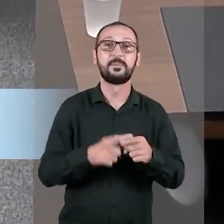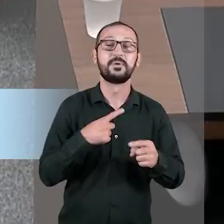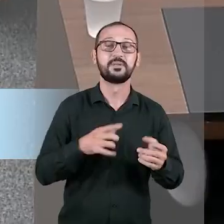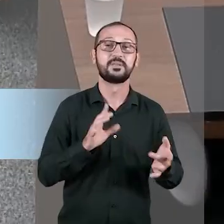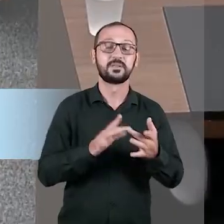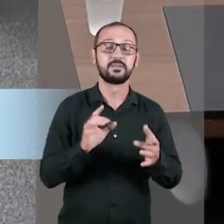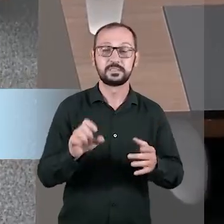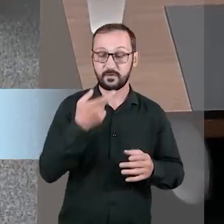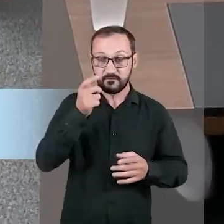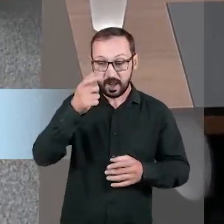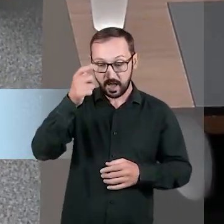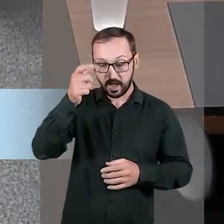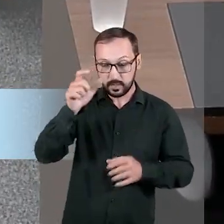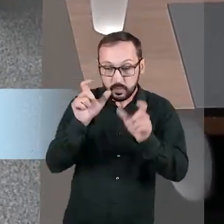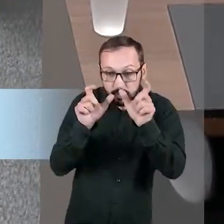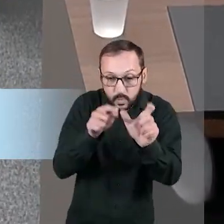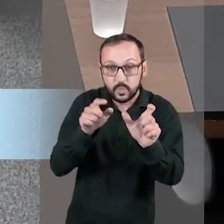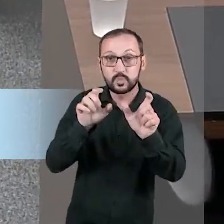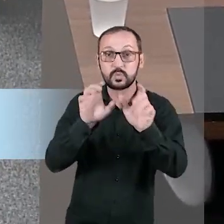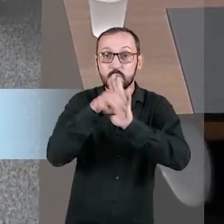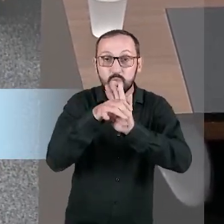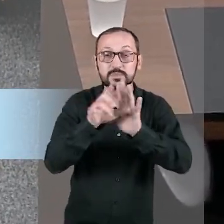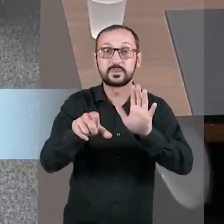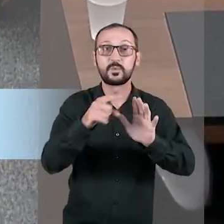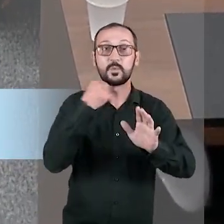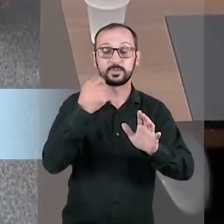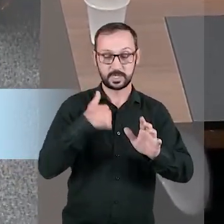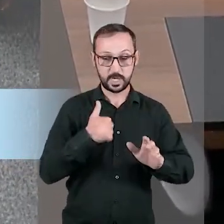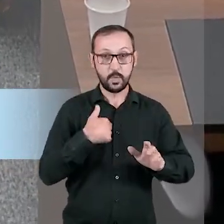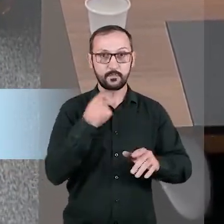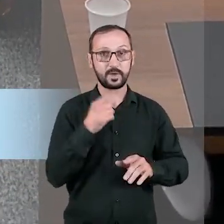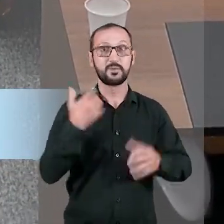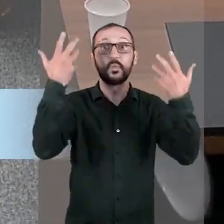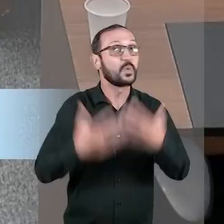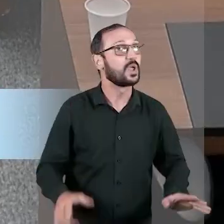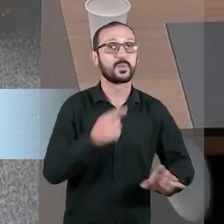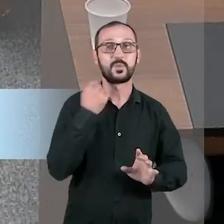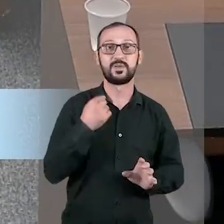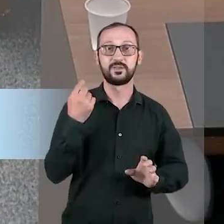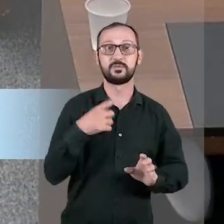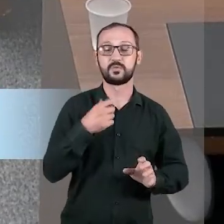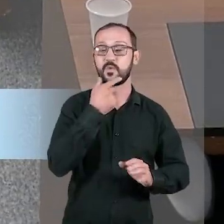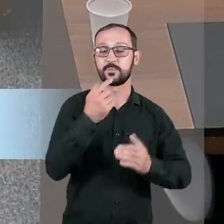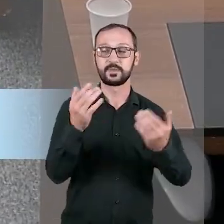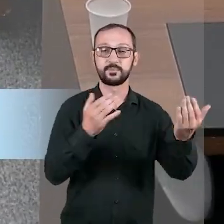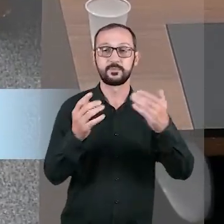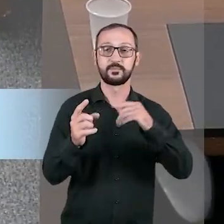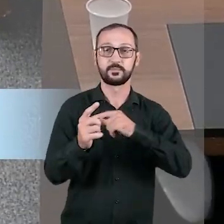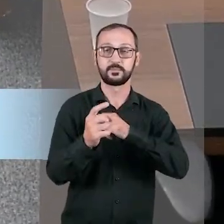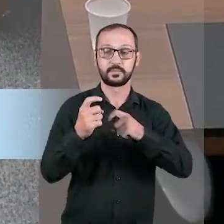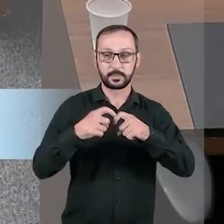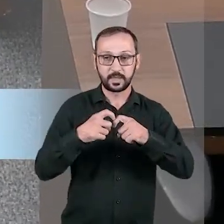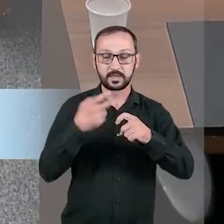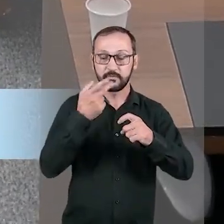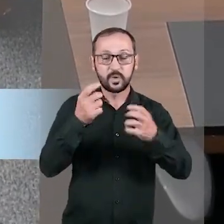tem a questão da finitude. Se eu falar de morte, eu vou morrer? Não, eu não vou morrer. Eu tive um terapeuta que ele falava para mim